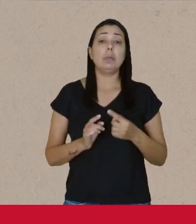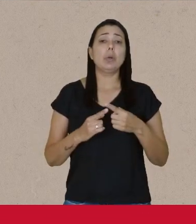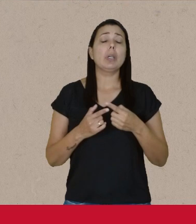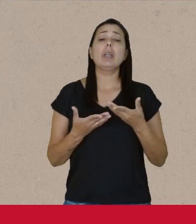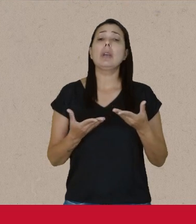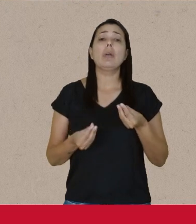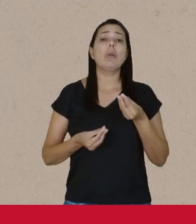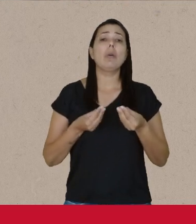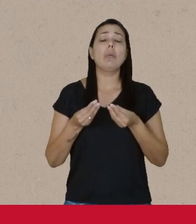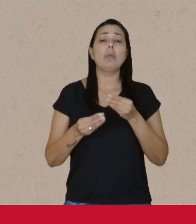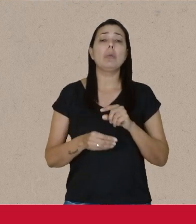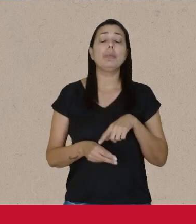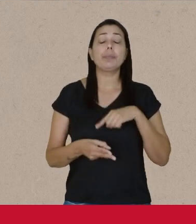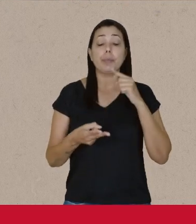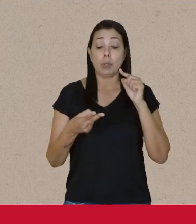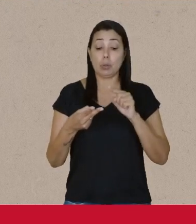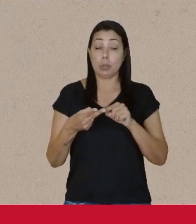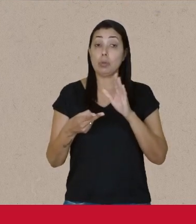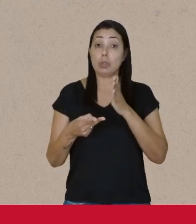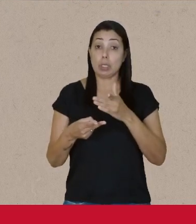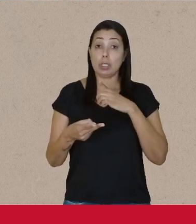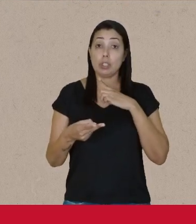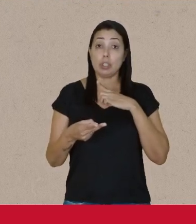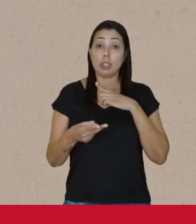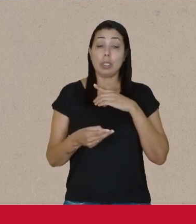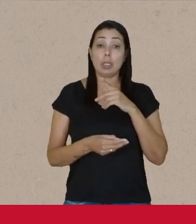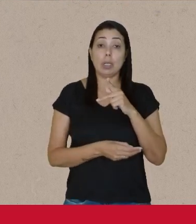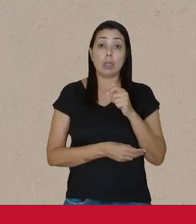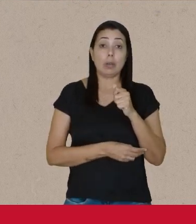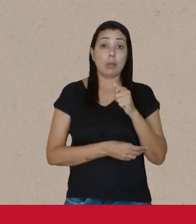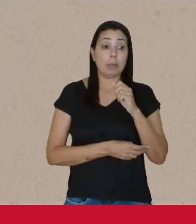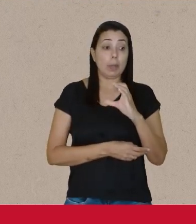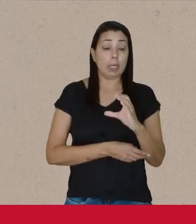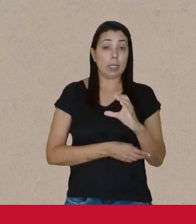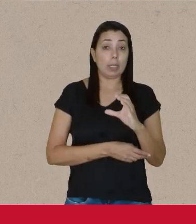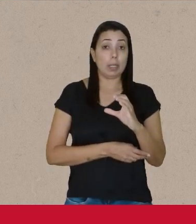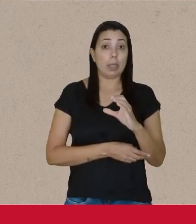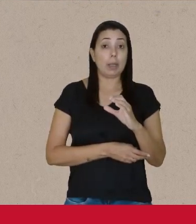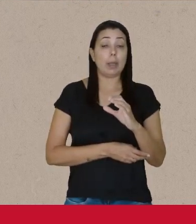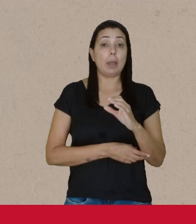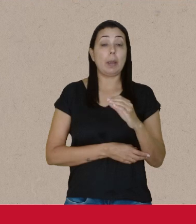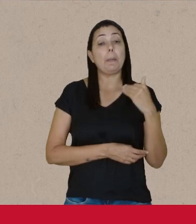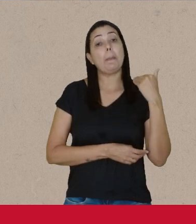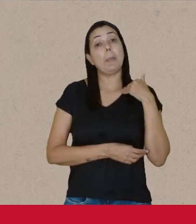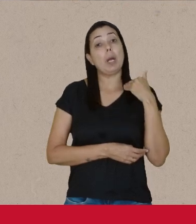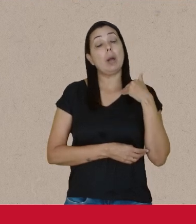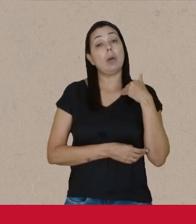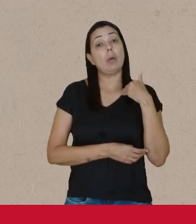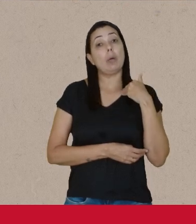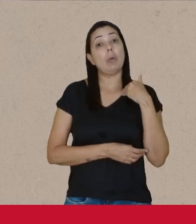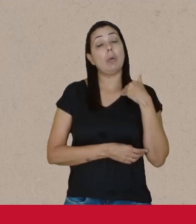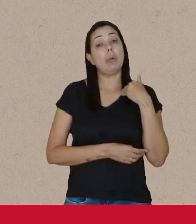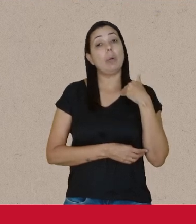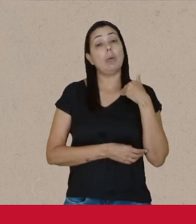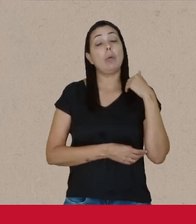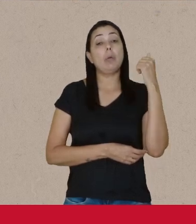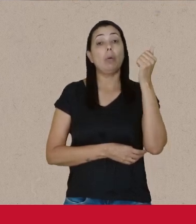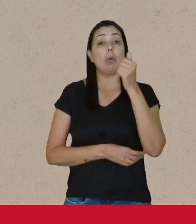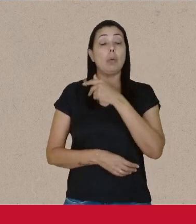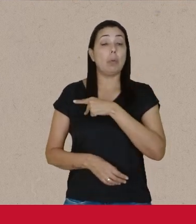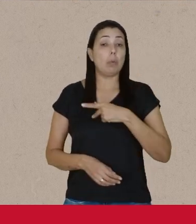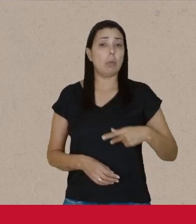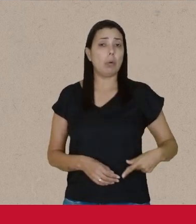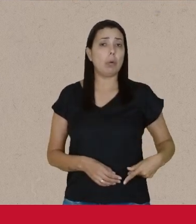fizemos. No segundo momento, nós já tínhamos o PAC, já tínhamos os bancos públicos com crédito para infraestrutura,